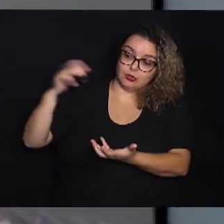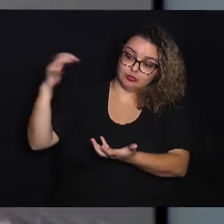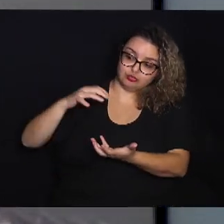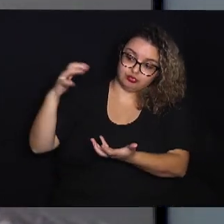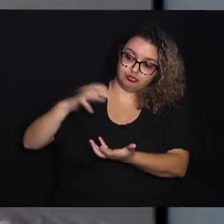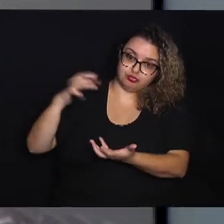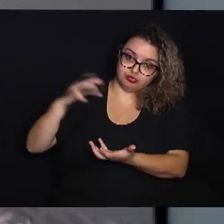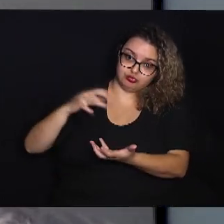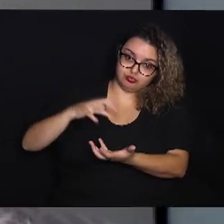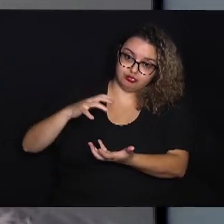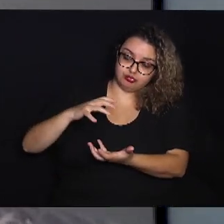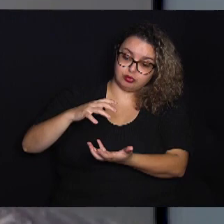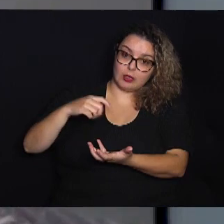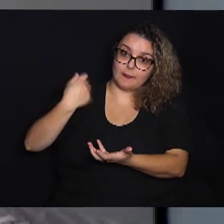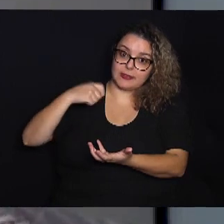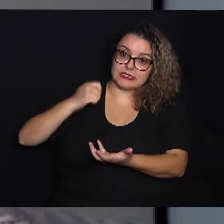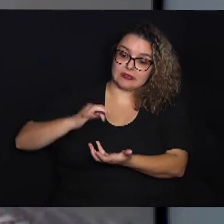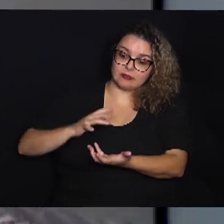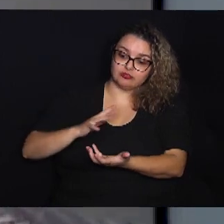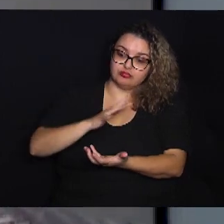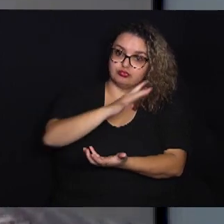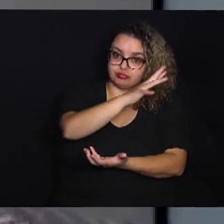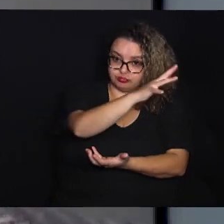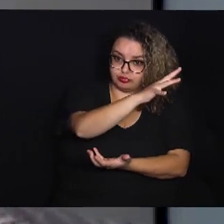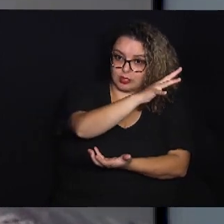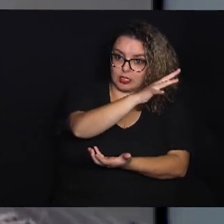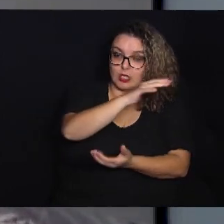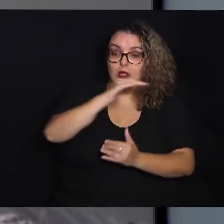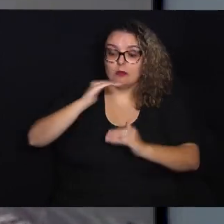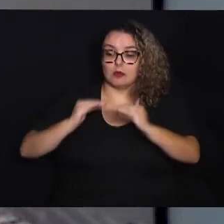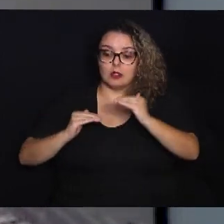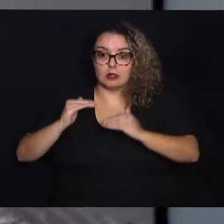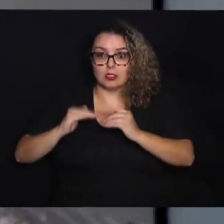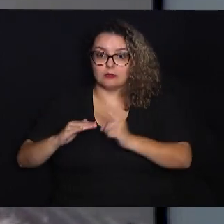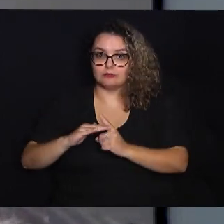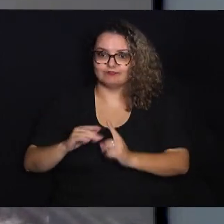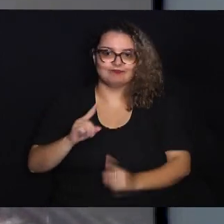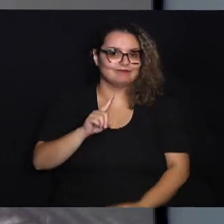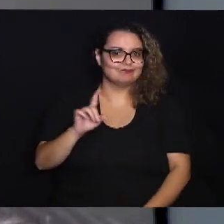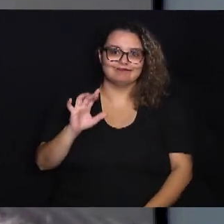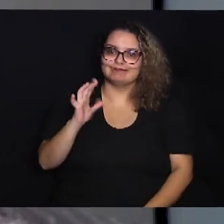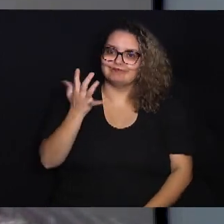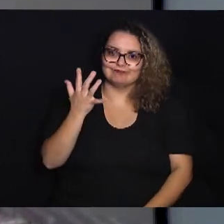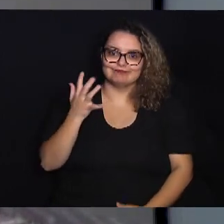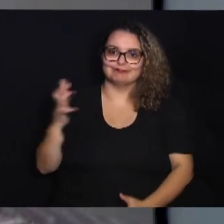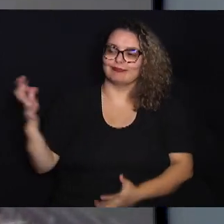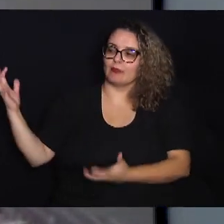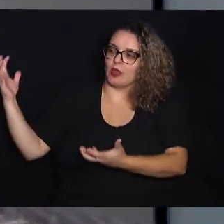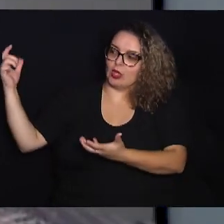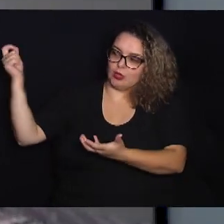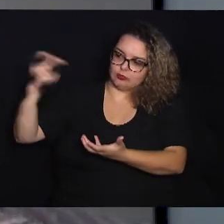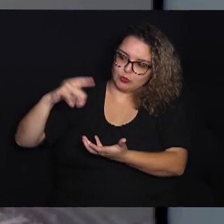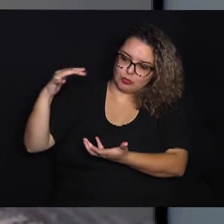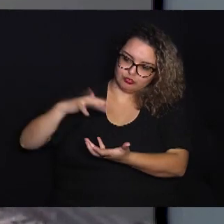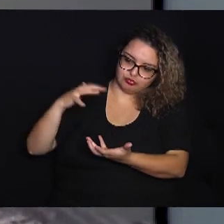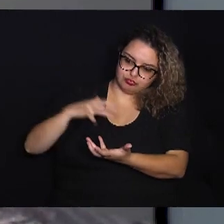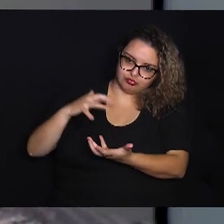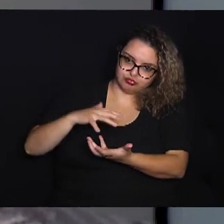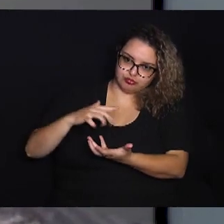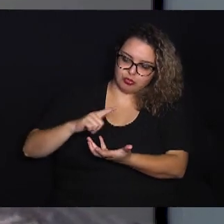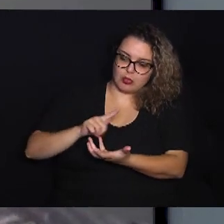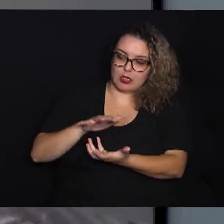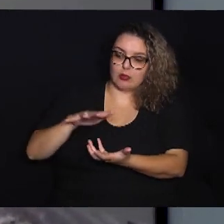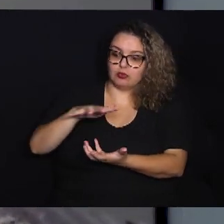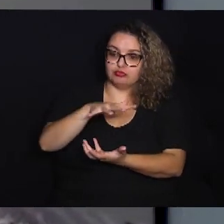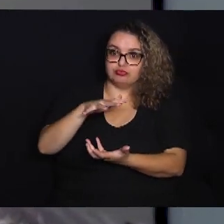que chega, ela deveria voltar para o espaço, mantendo o equilíbrio do planeta. Isso não acontece. E como esses